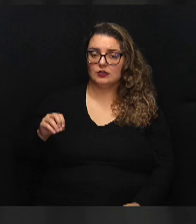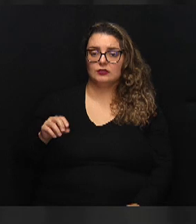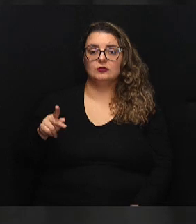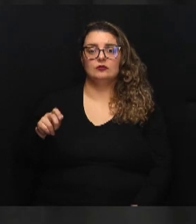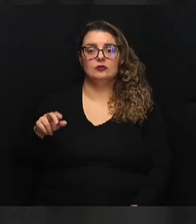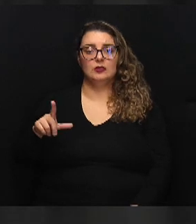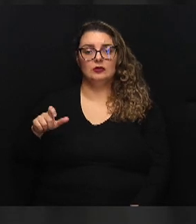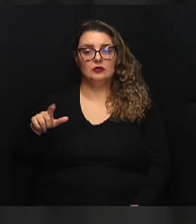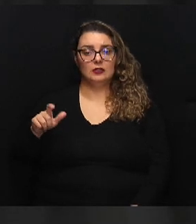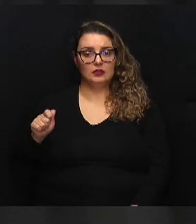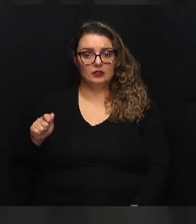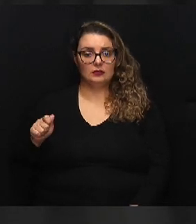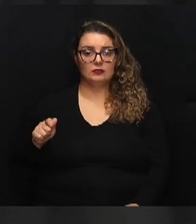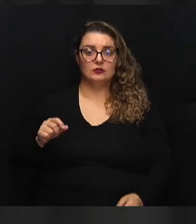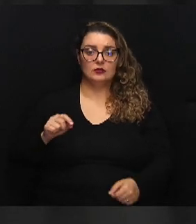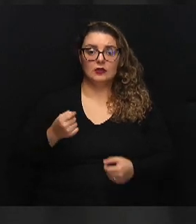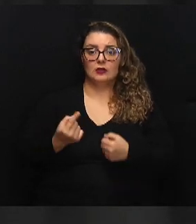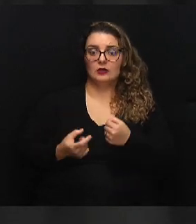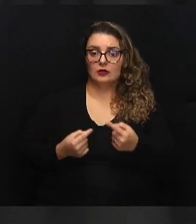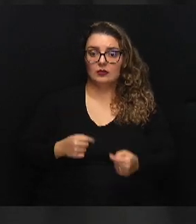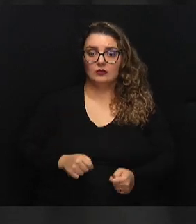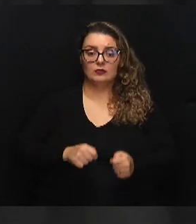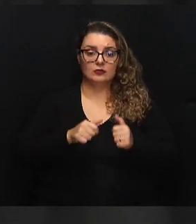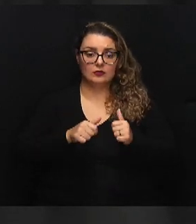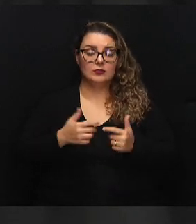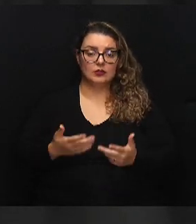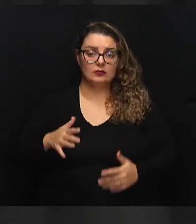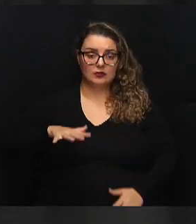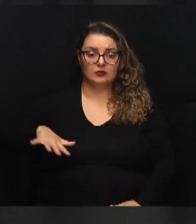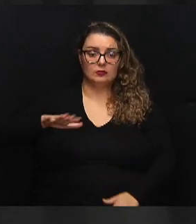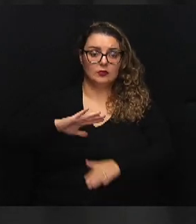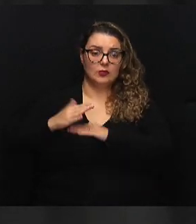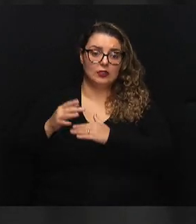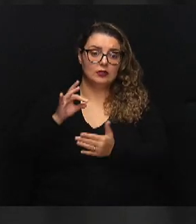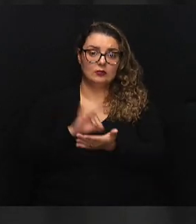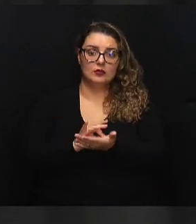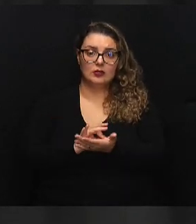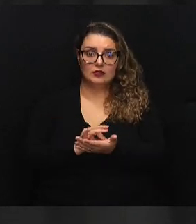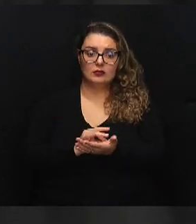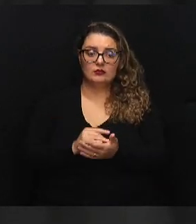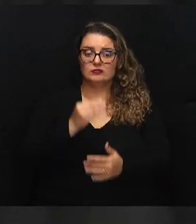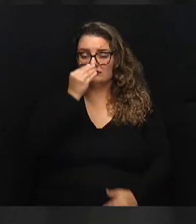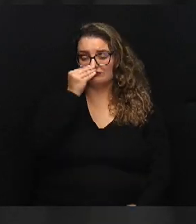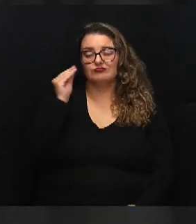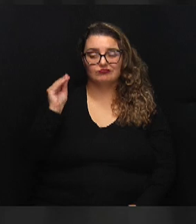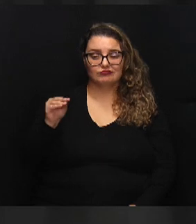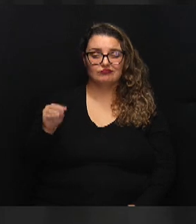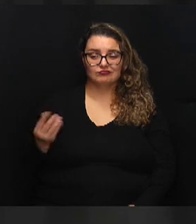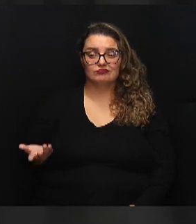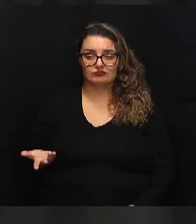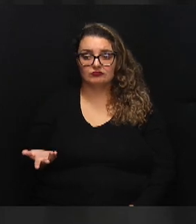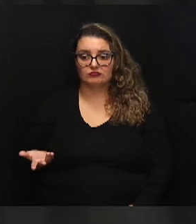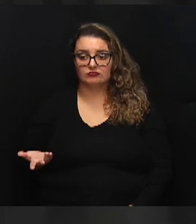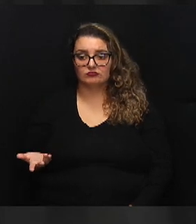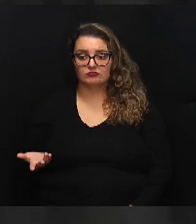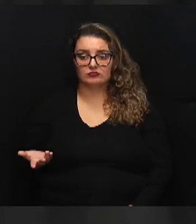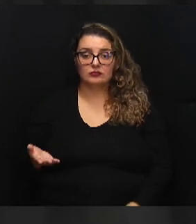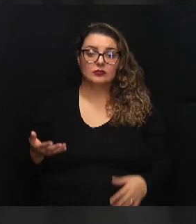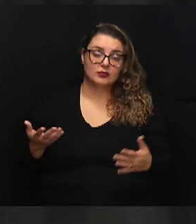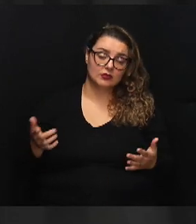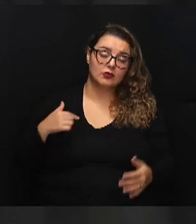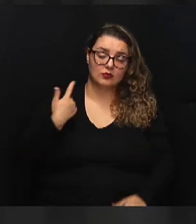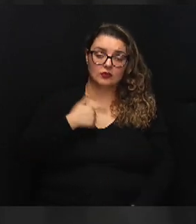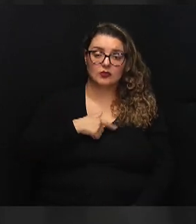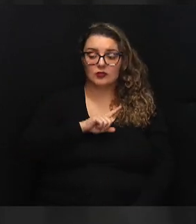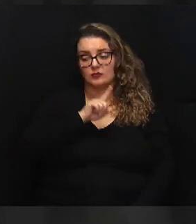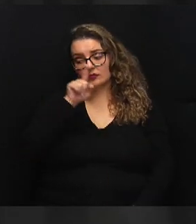algumas benfeitorias lá naquele bairro que realmente andava meio esquecido, né? E então nós fomos lá